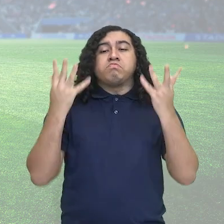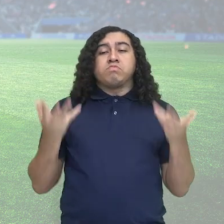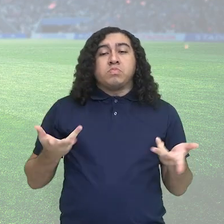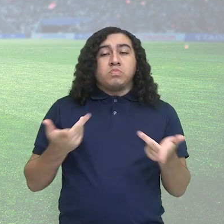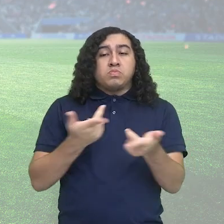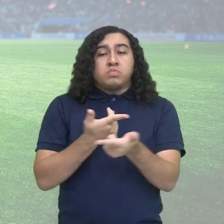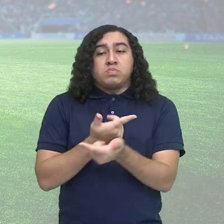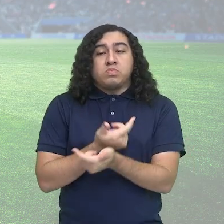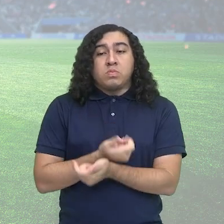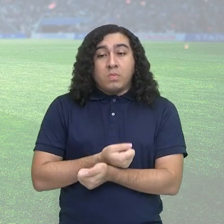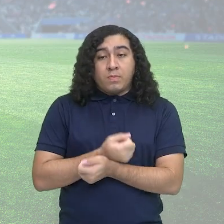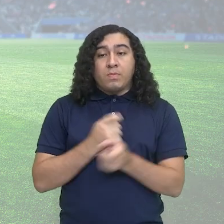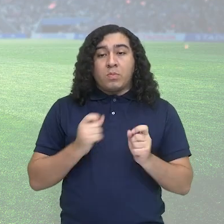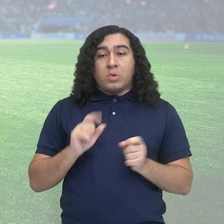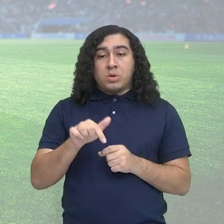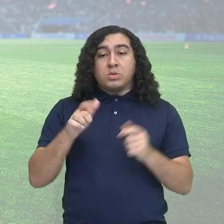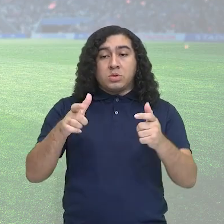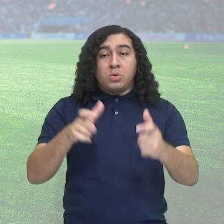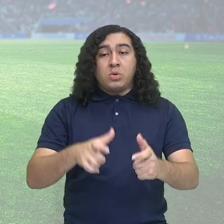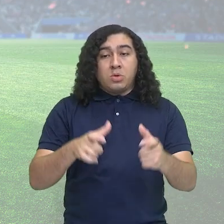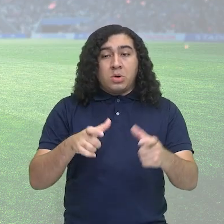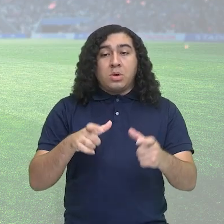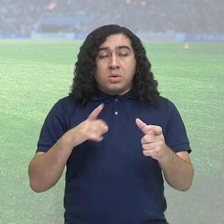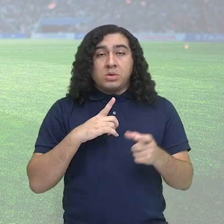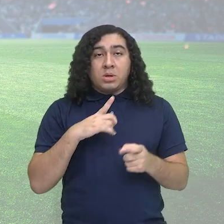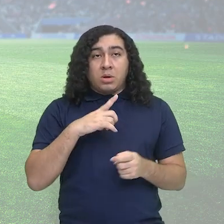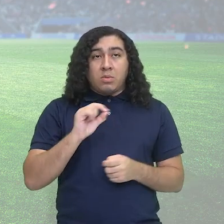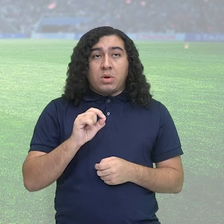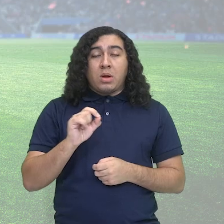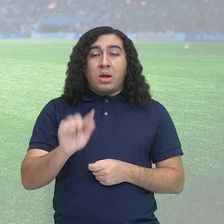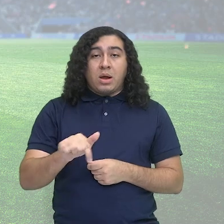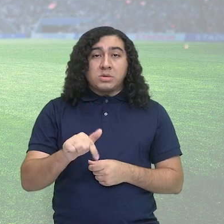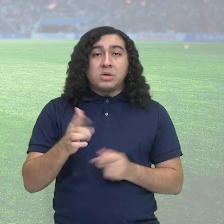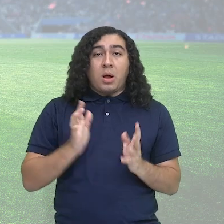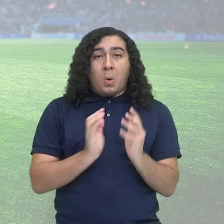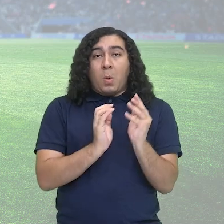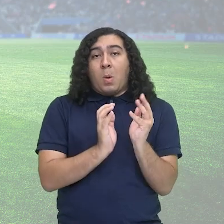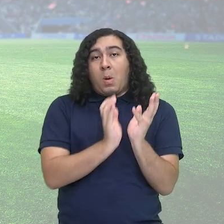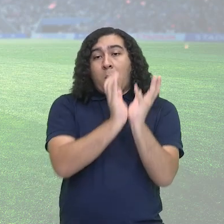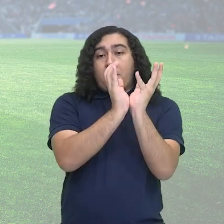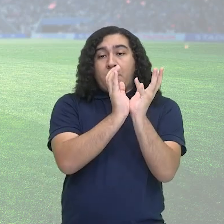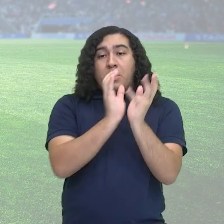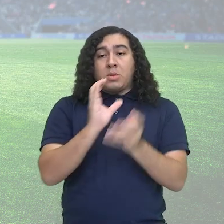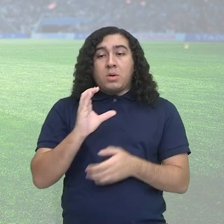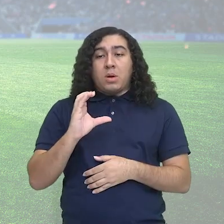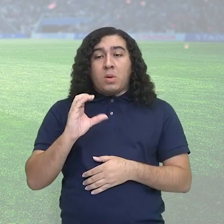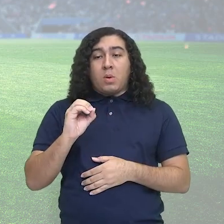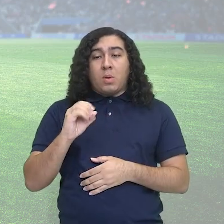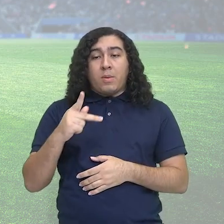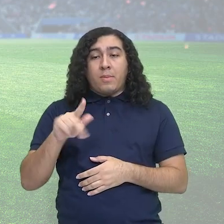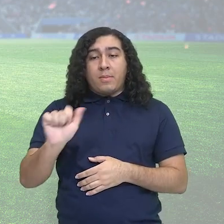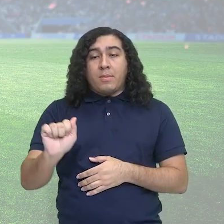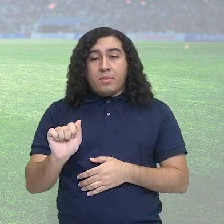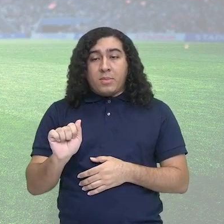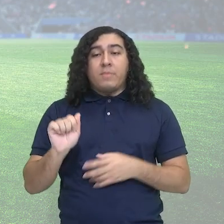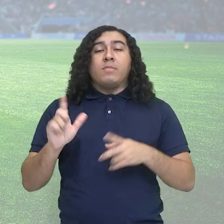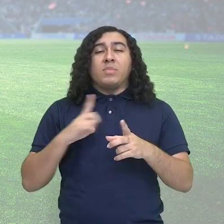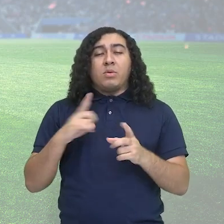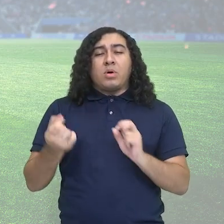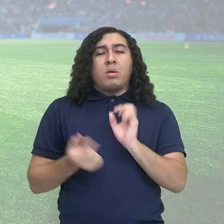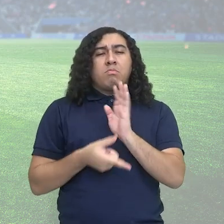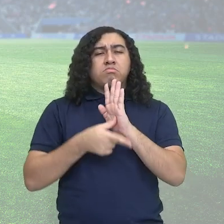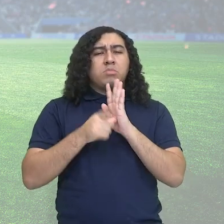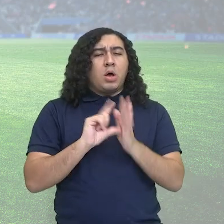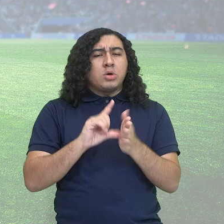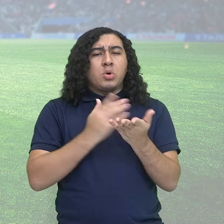como esse lugar que cedia essa Copa do Mundo começa a se preparar muito tempo antes,